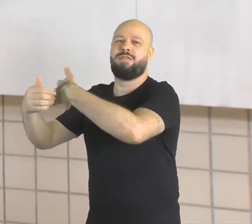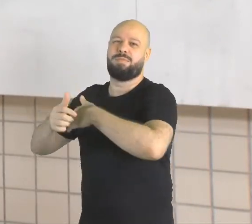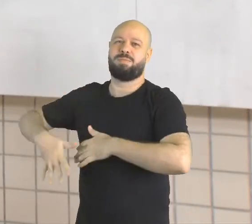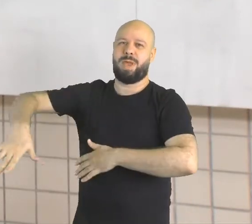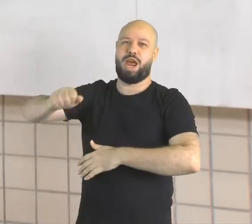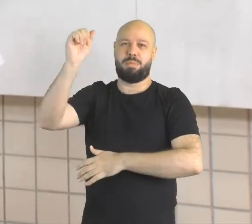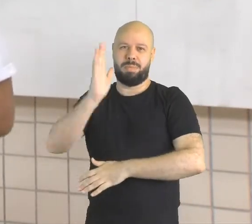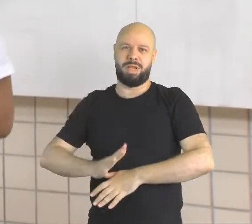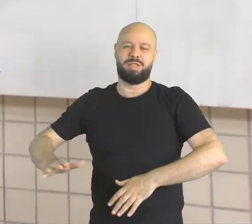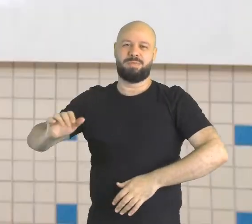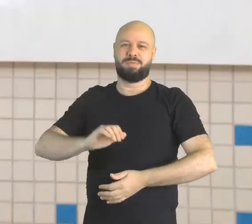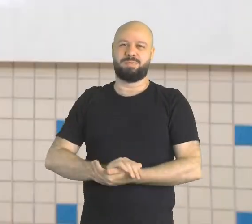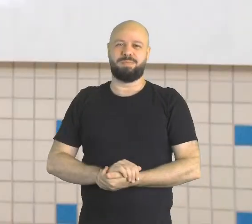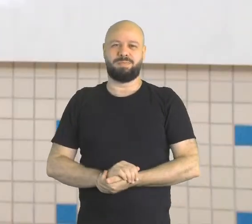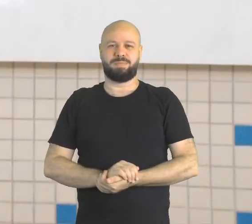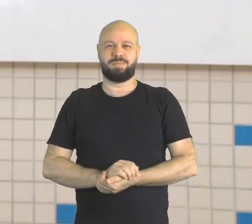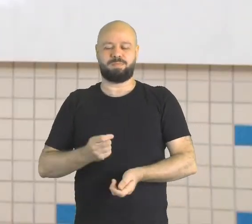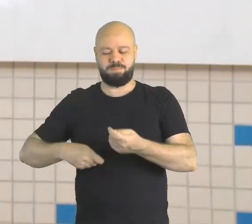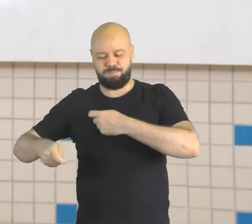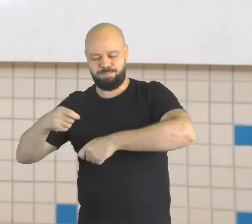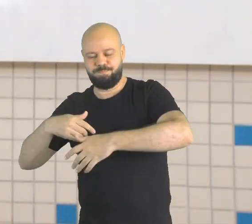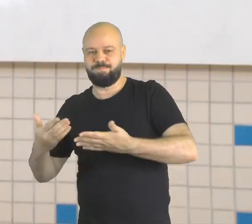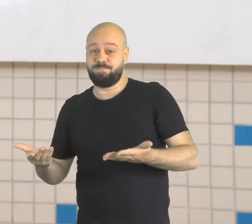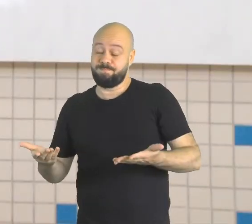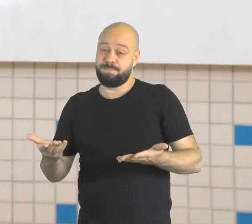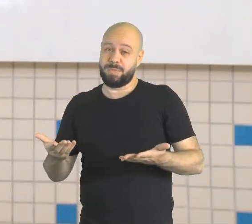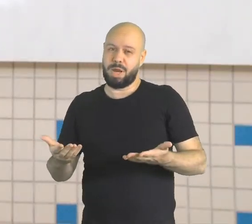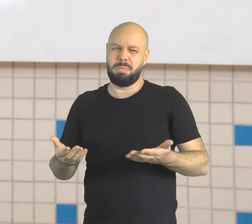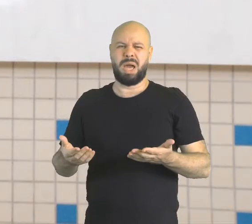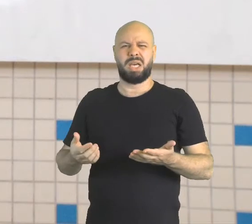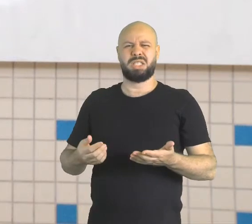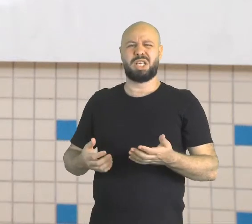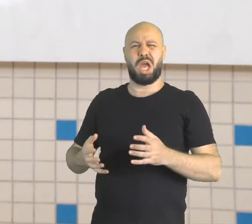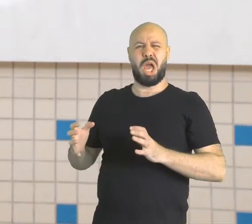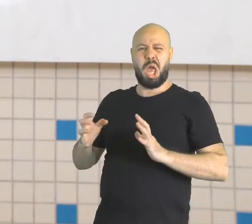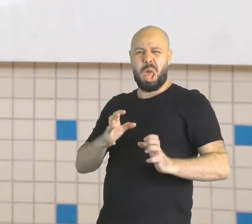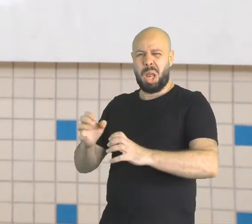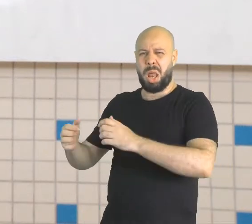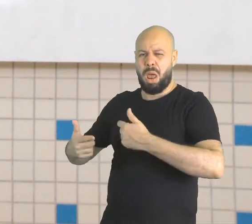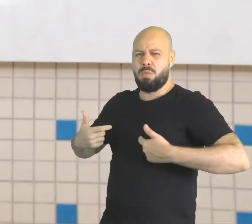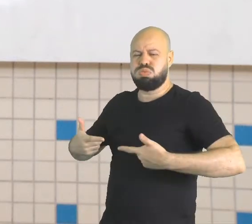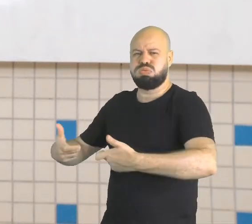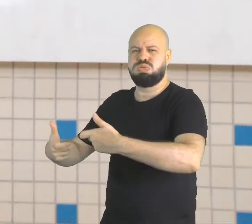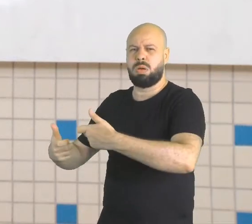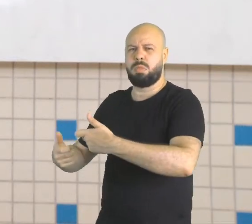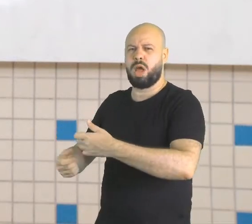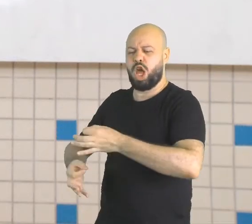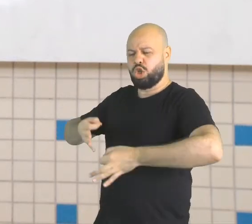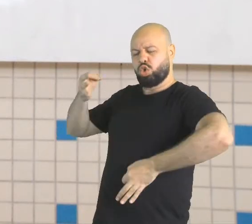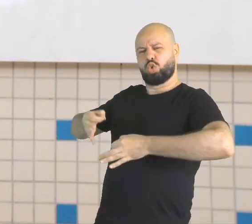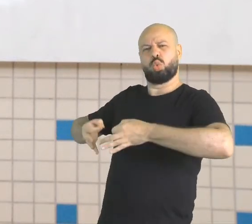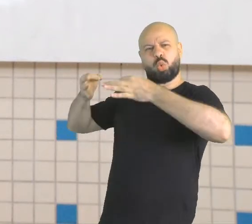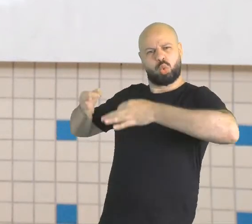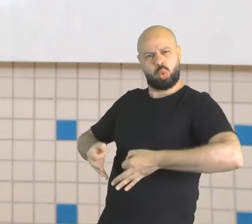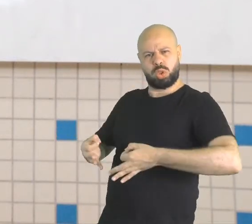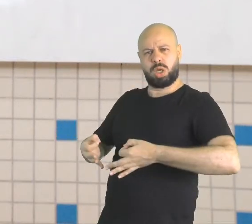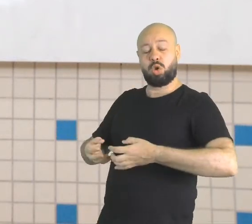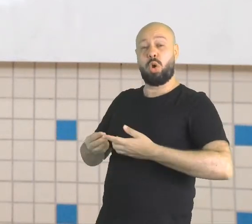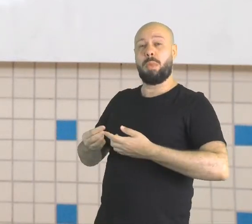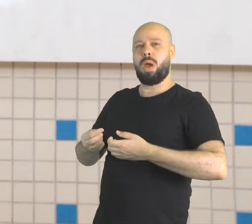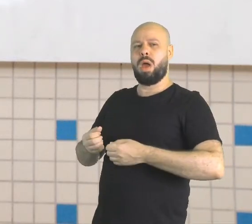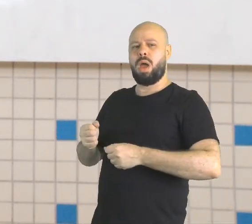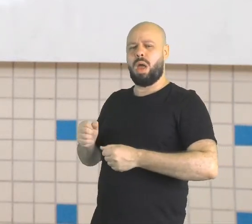Brasil. Professor, mas o que seria a guerra justa? A guerra justa foi o extermínio de várias tribos